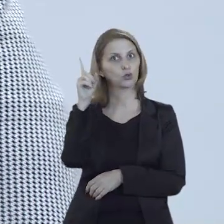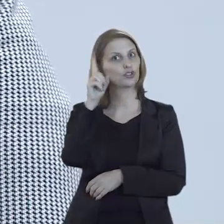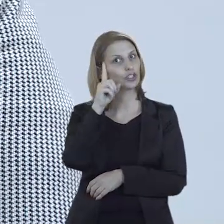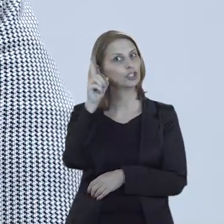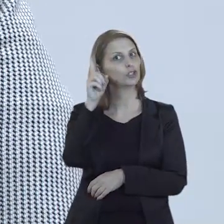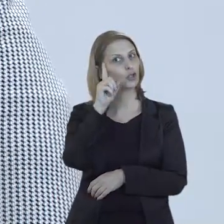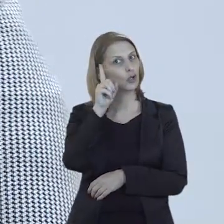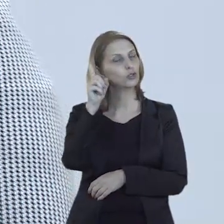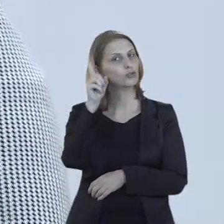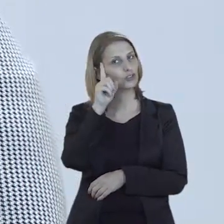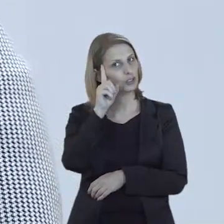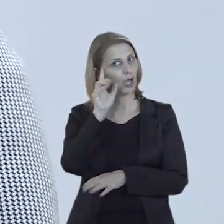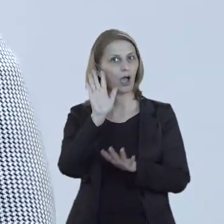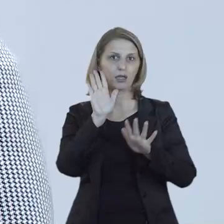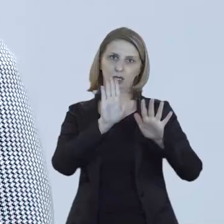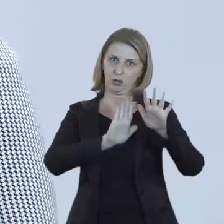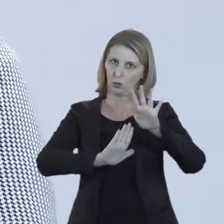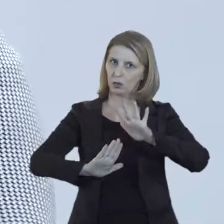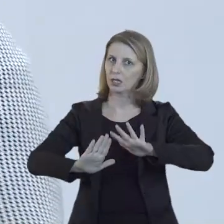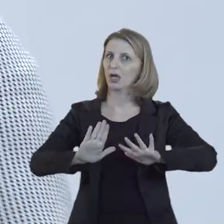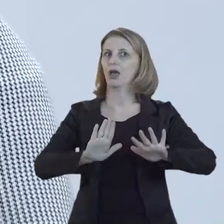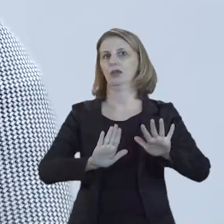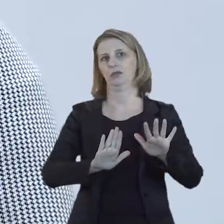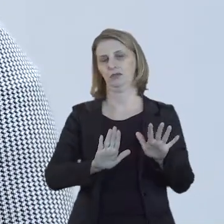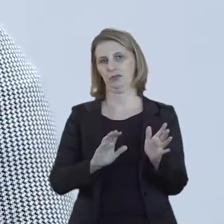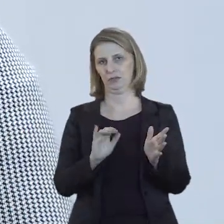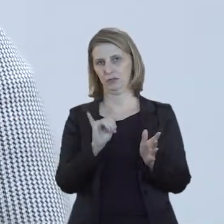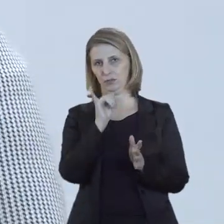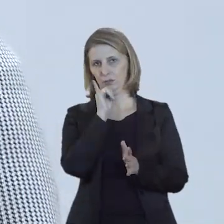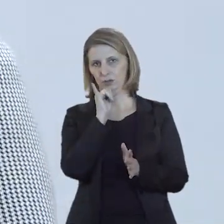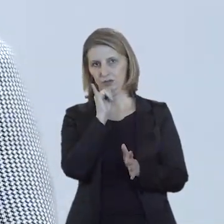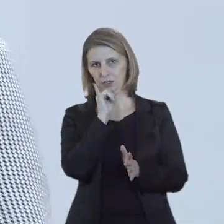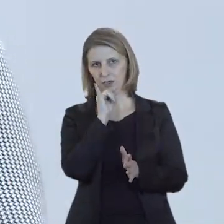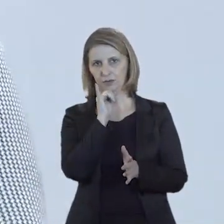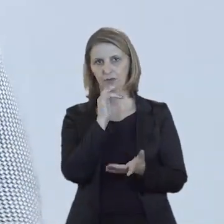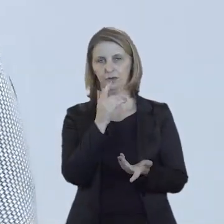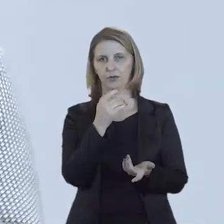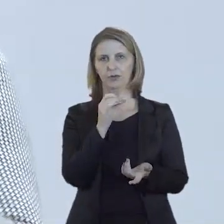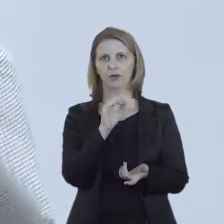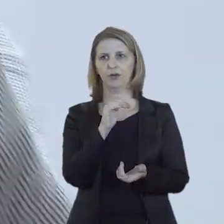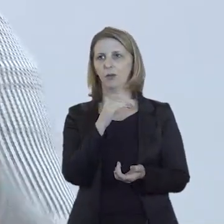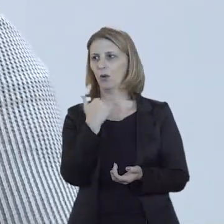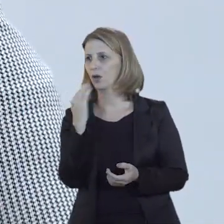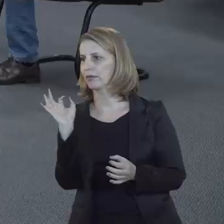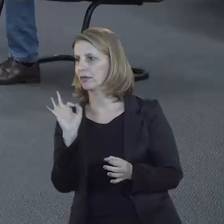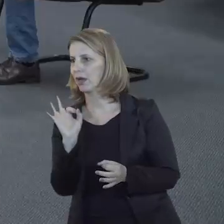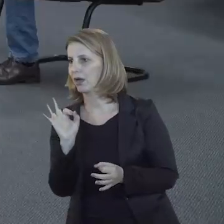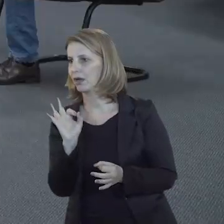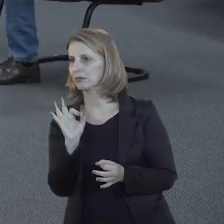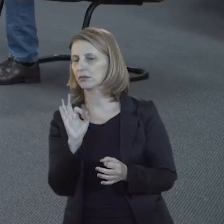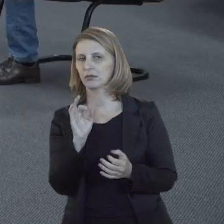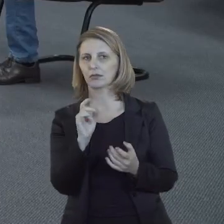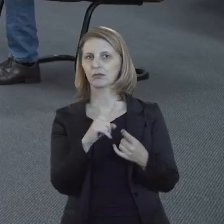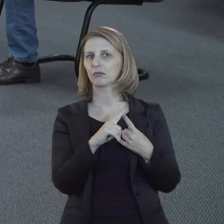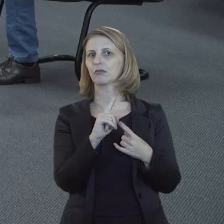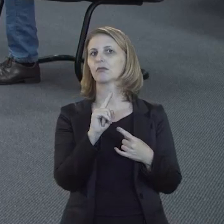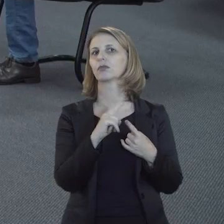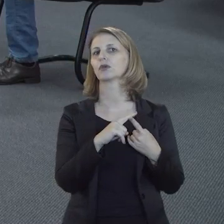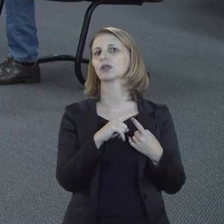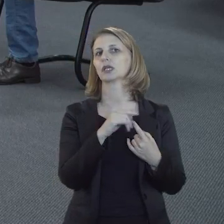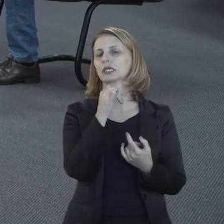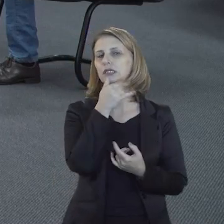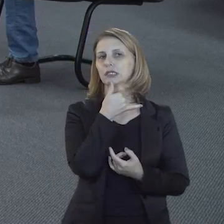me sentindo triste todos os dias, há 2 semanas, e não aconteceu nenhum episódio, por exemplo, a perda de alguém,